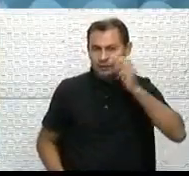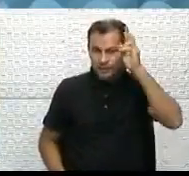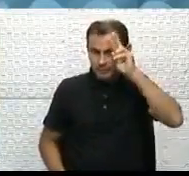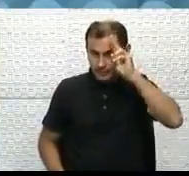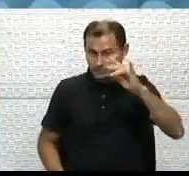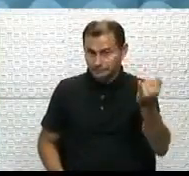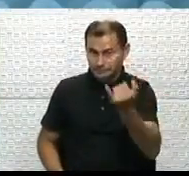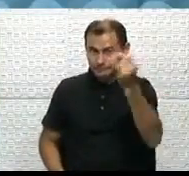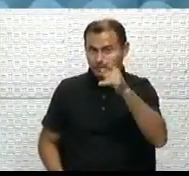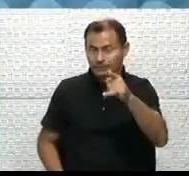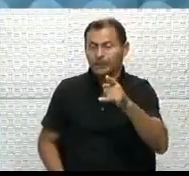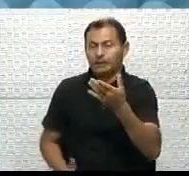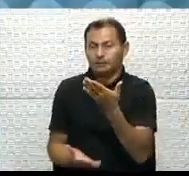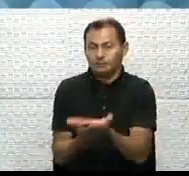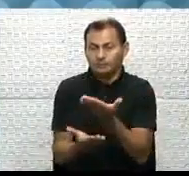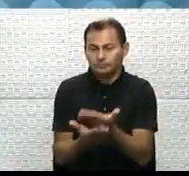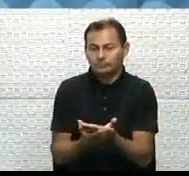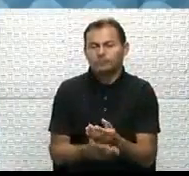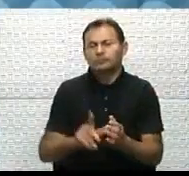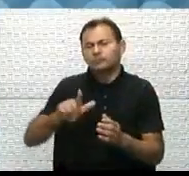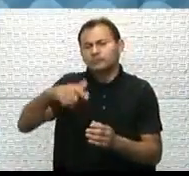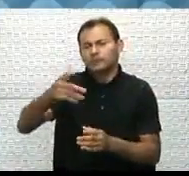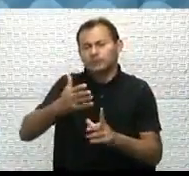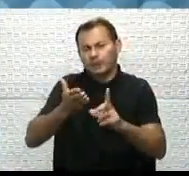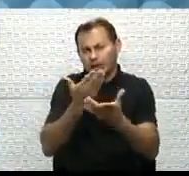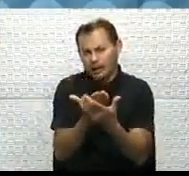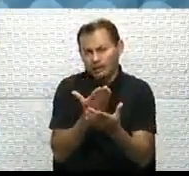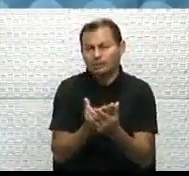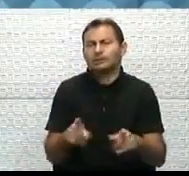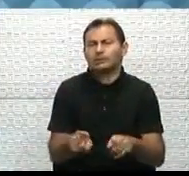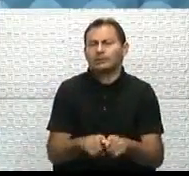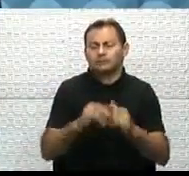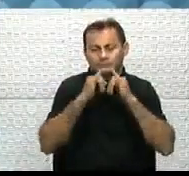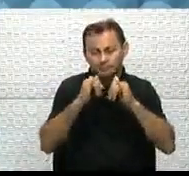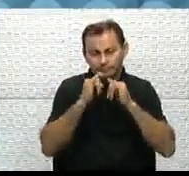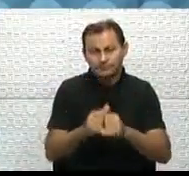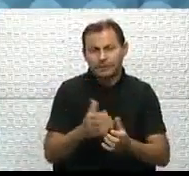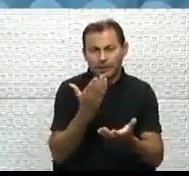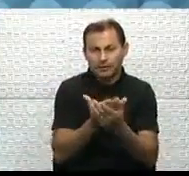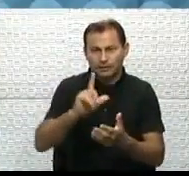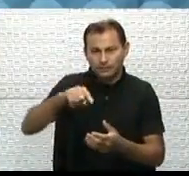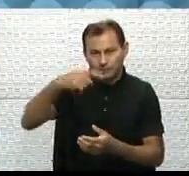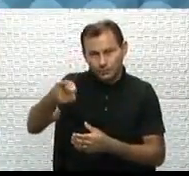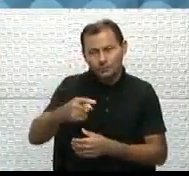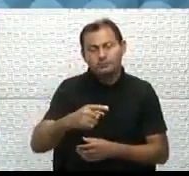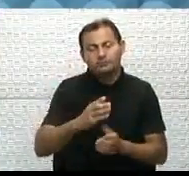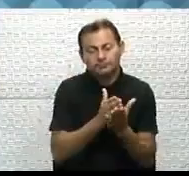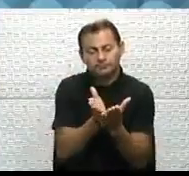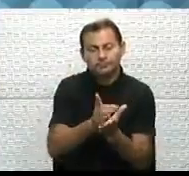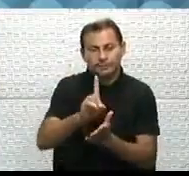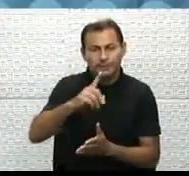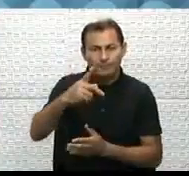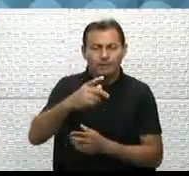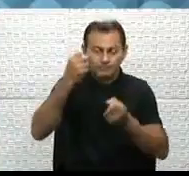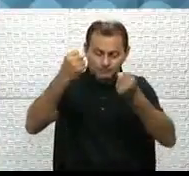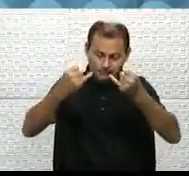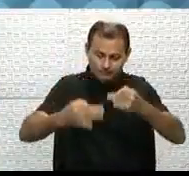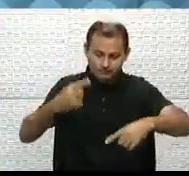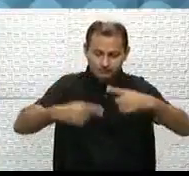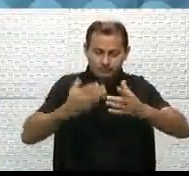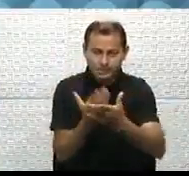da importância de você estudar as outras aulas. Elas também são pré-requisitos para a aula seguinte. E o desvio padrão foi tratado